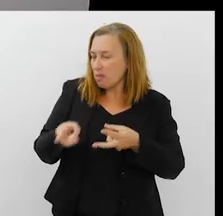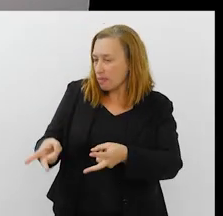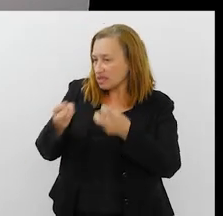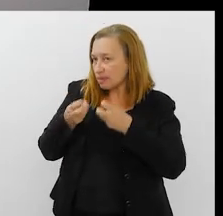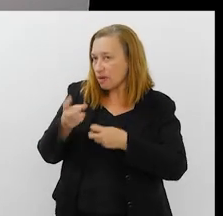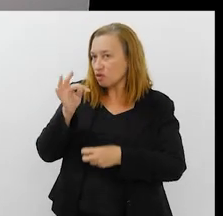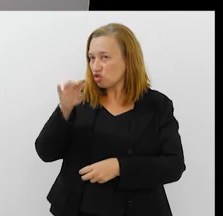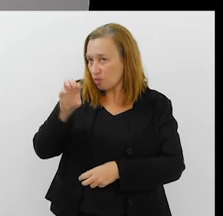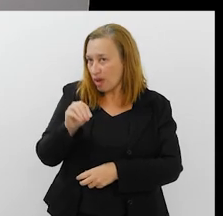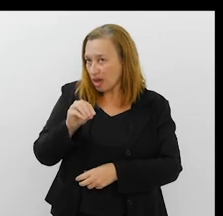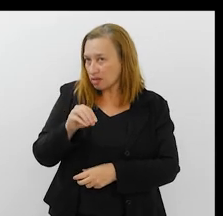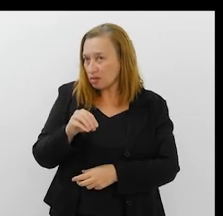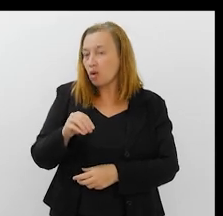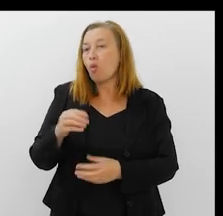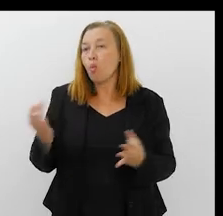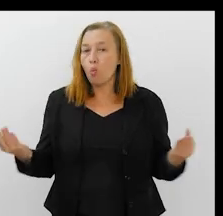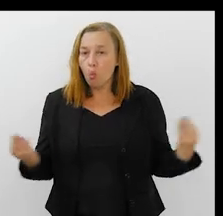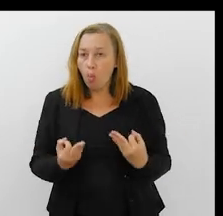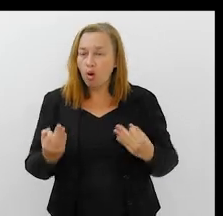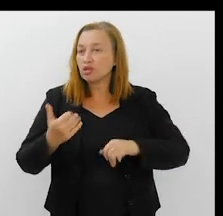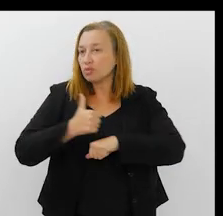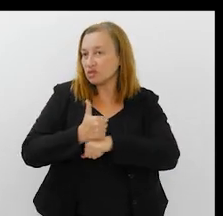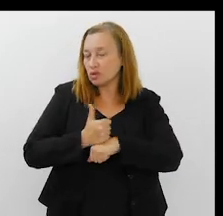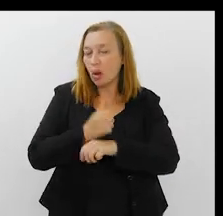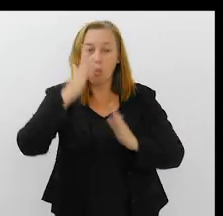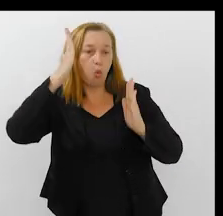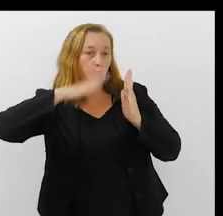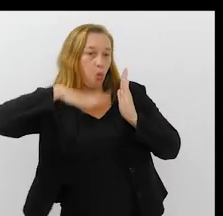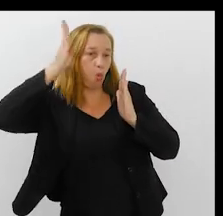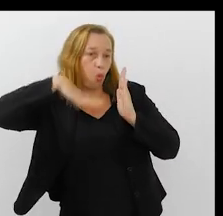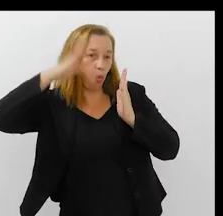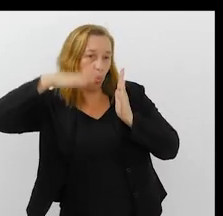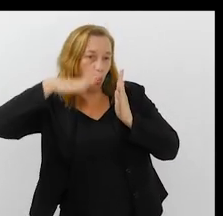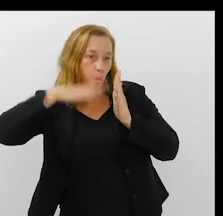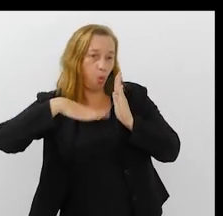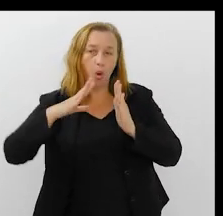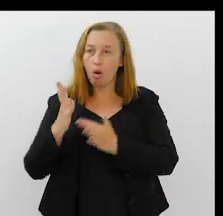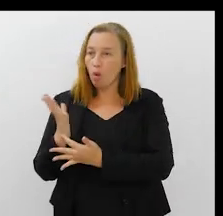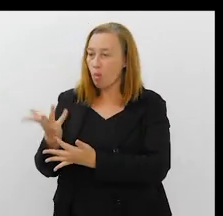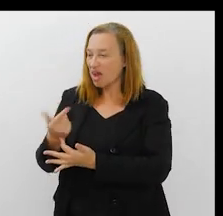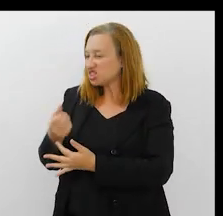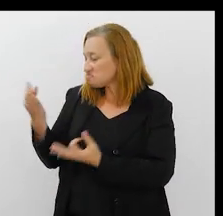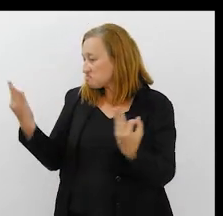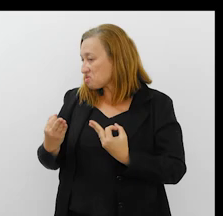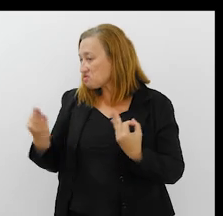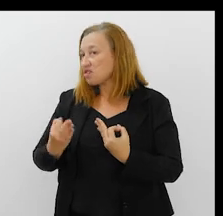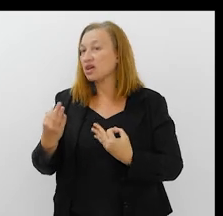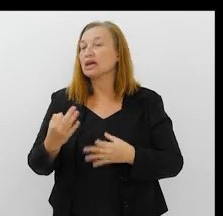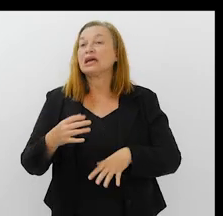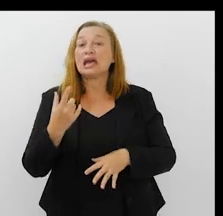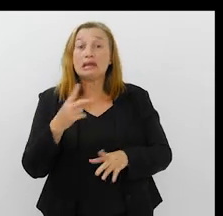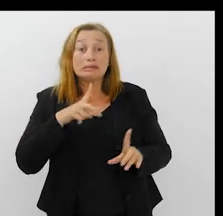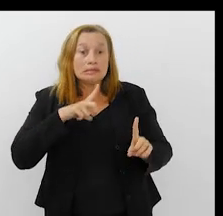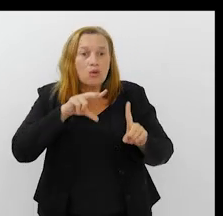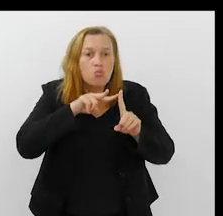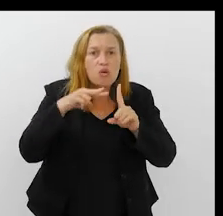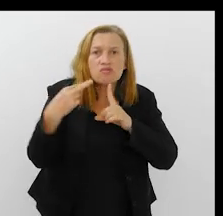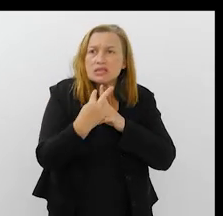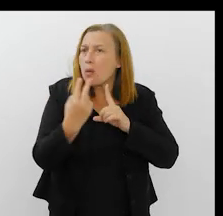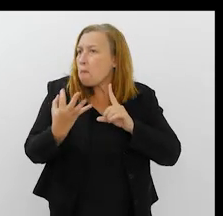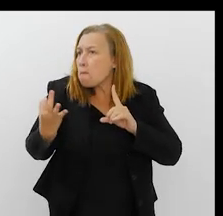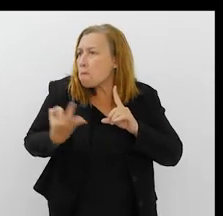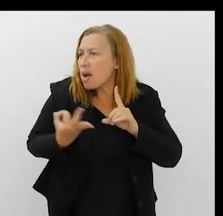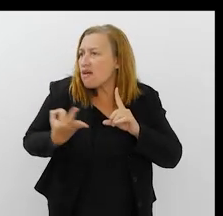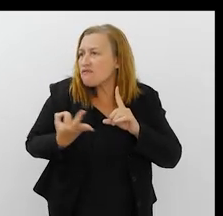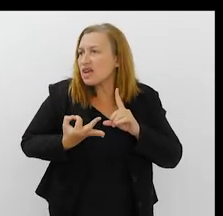Se você notou o Gilberto, além de ser um ótimo profissional pintando, né, um artista de um talento... A seriedade dele. Ele tem uma